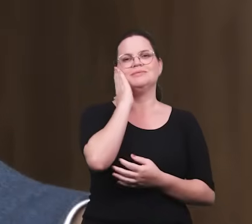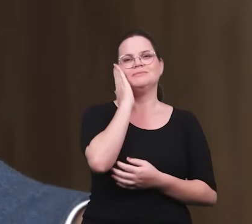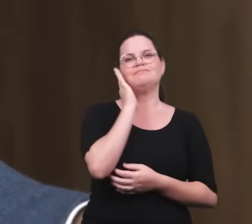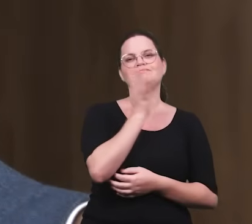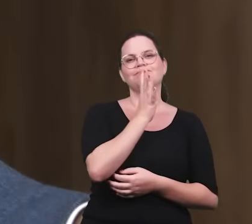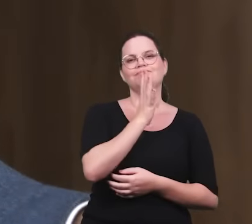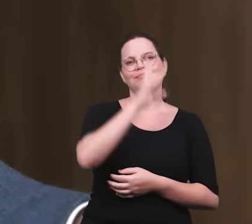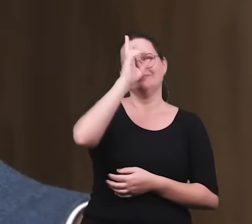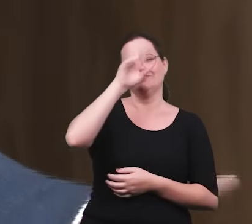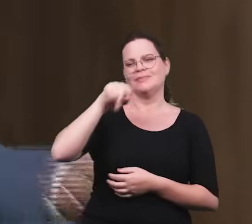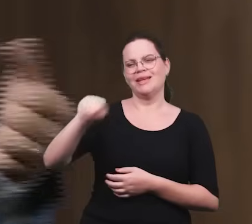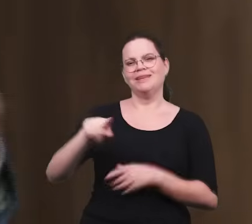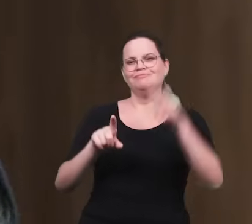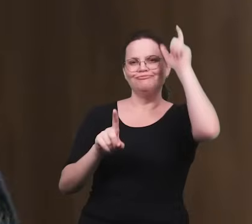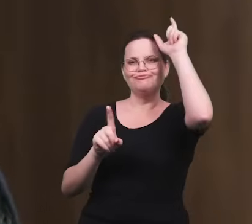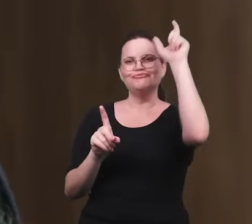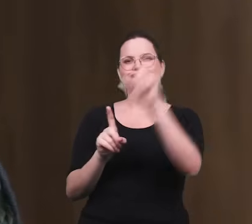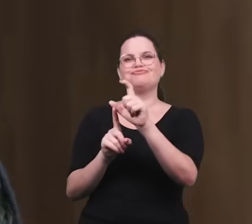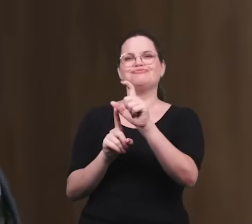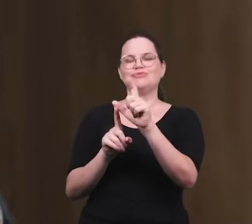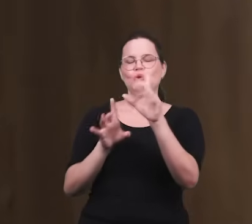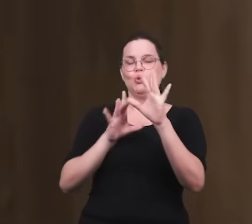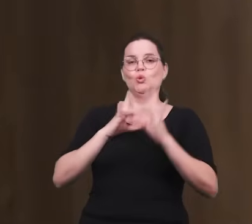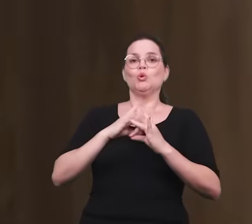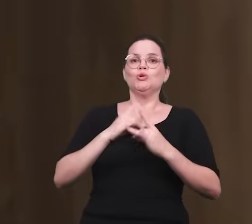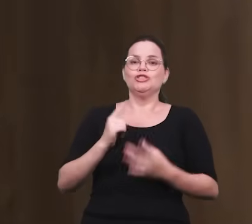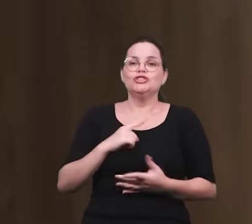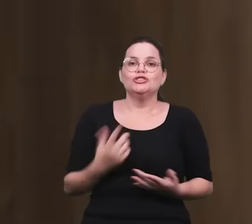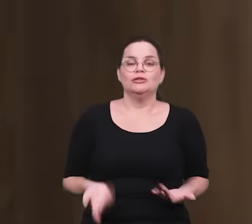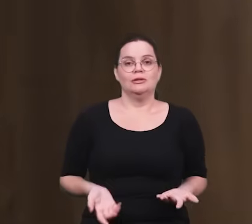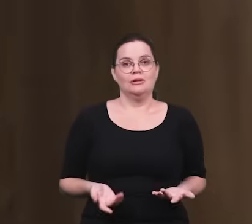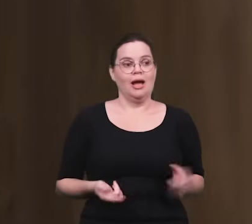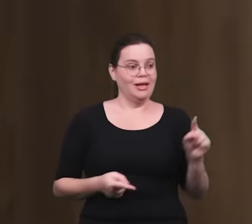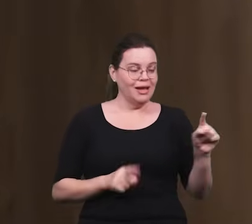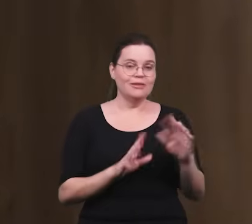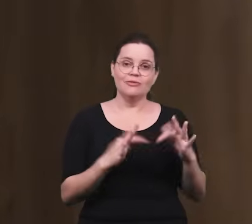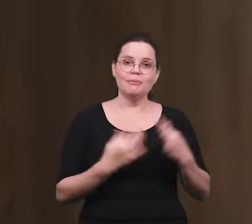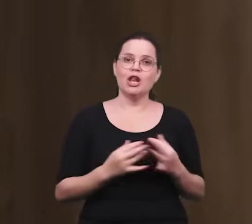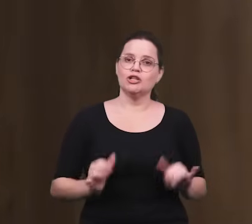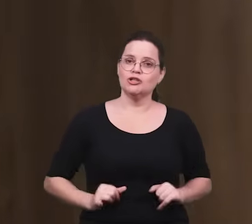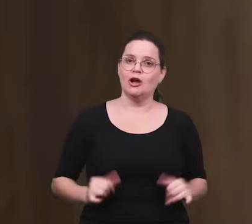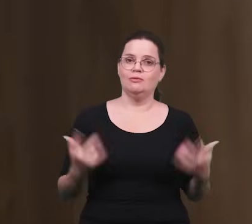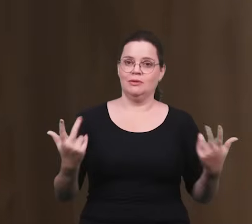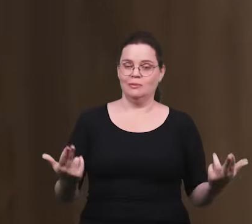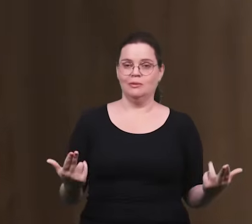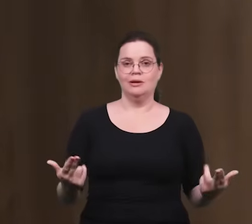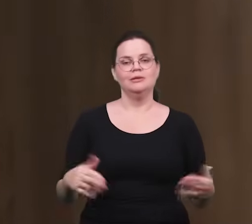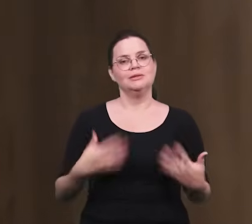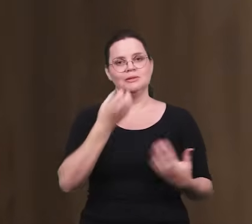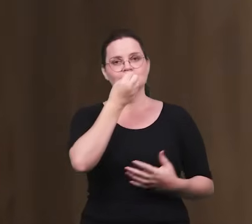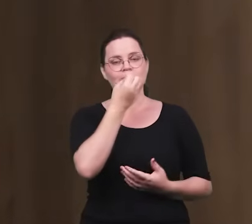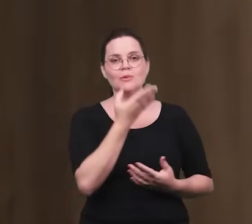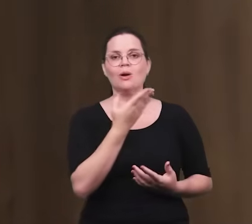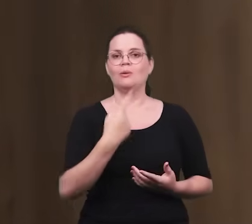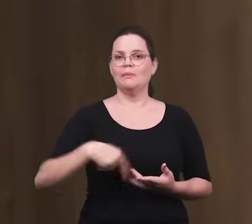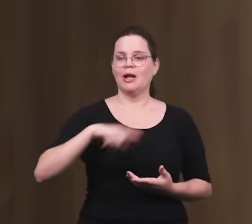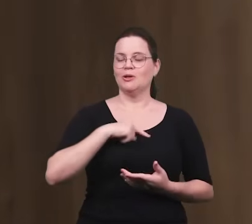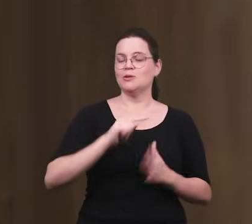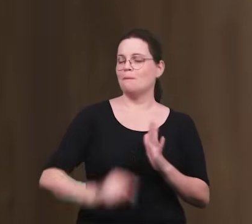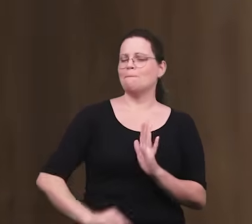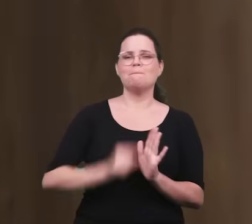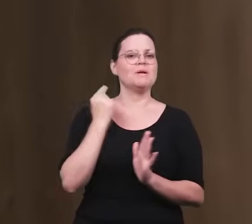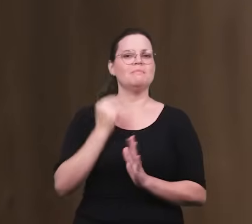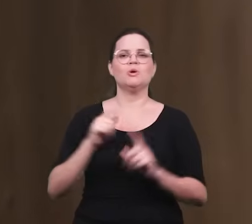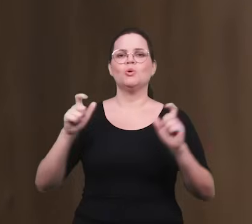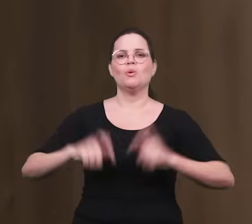todo o sofrimento daquele rapaz e sofreu junto com ele. Então, o primeiro lugar para nós darmos um bom testemunho e para o jovem evangelizar dentro